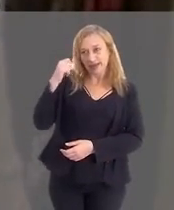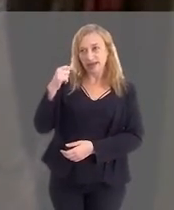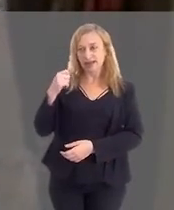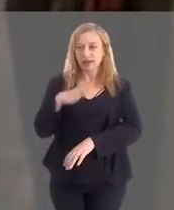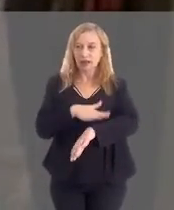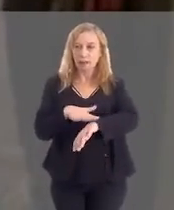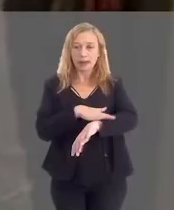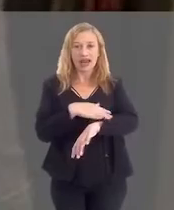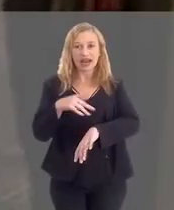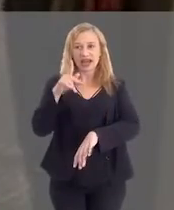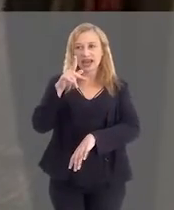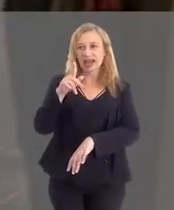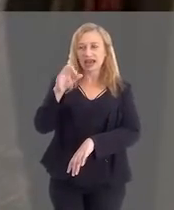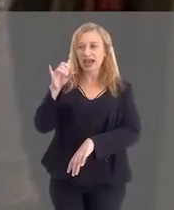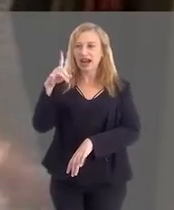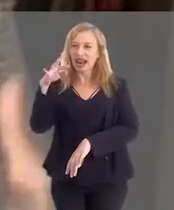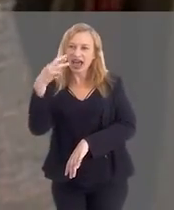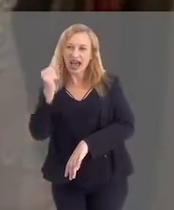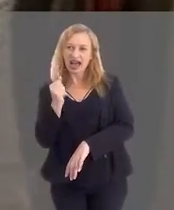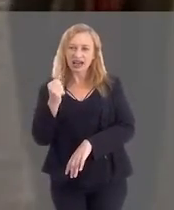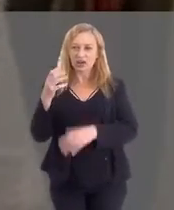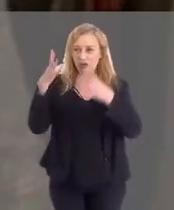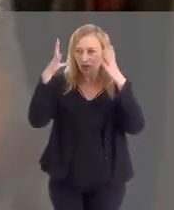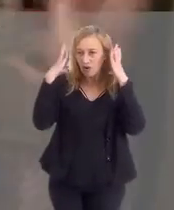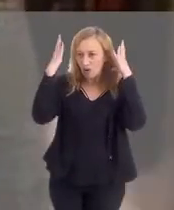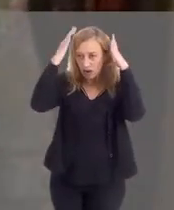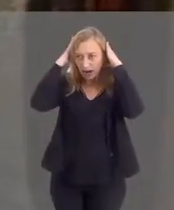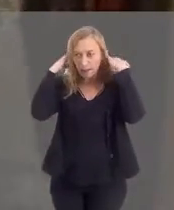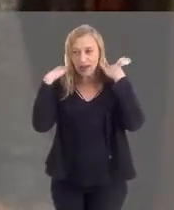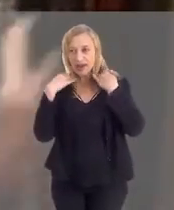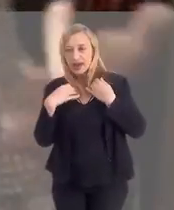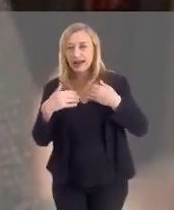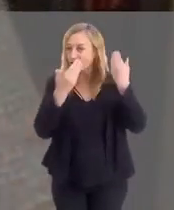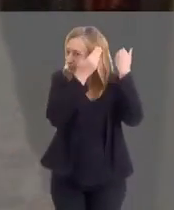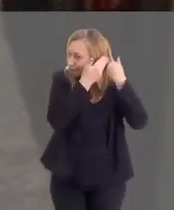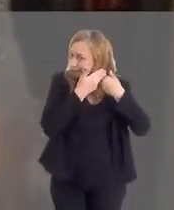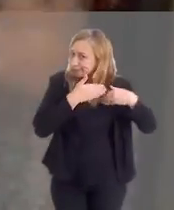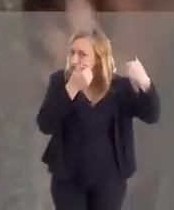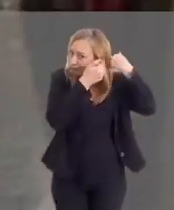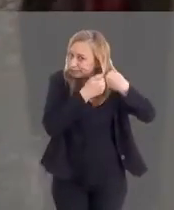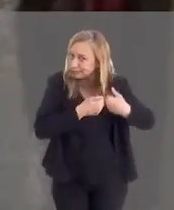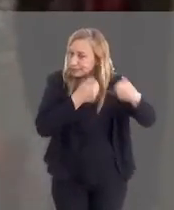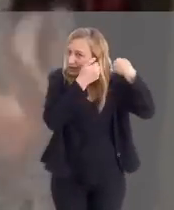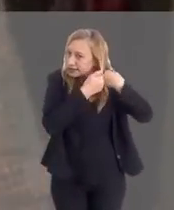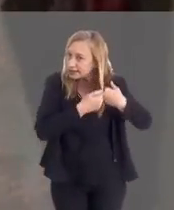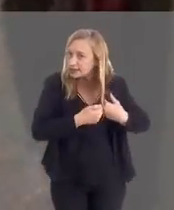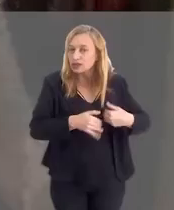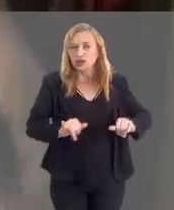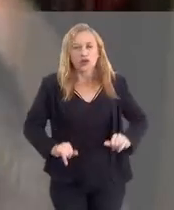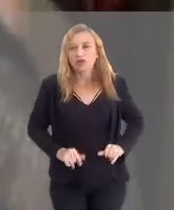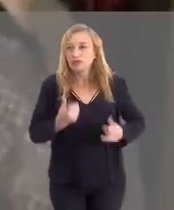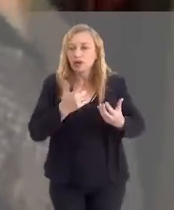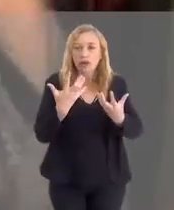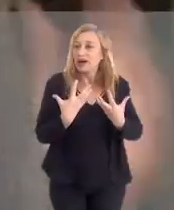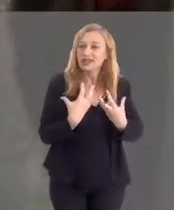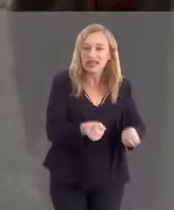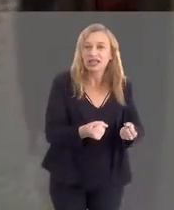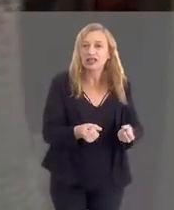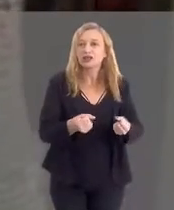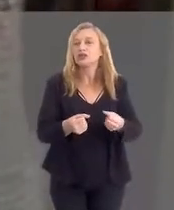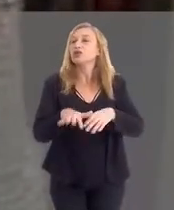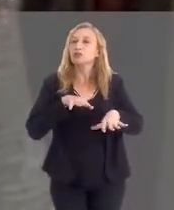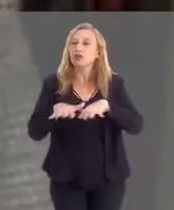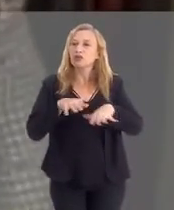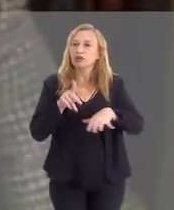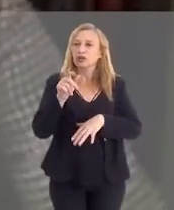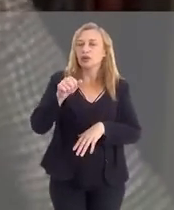clara. Tinha uma coisa com o cabelo, então eu ficava ali alisando o cabelo, não querendo meu cabelo, sofrendo, não aceitando. E o